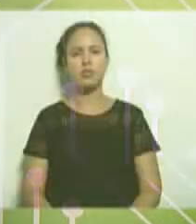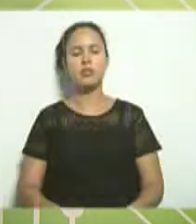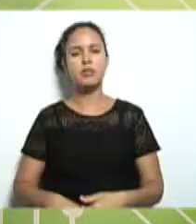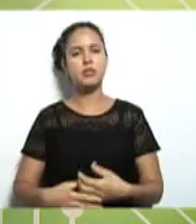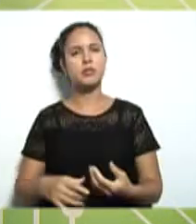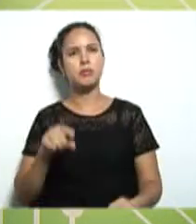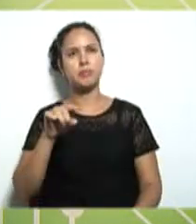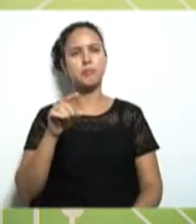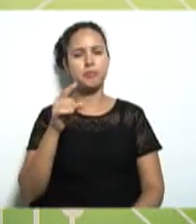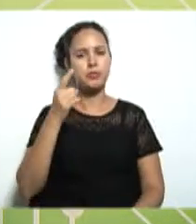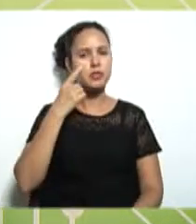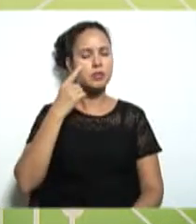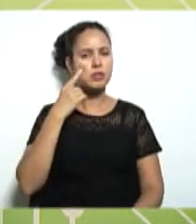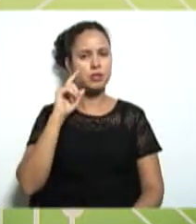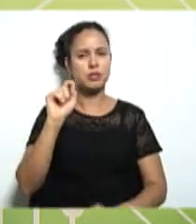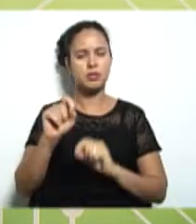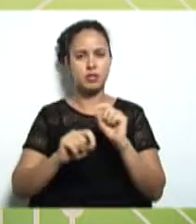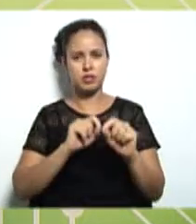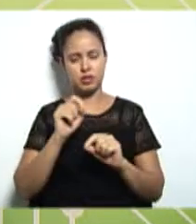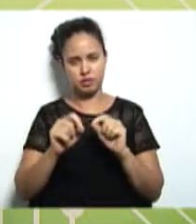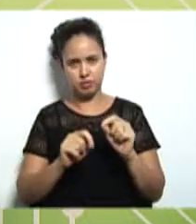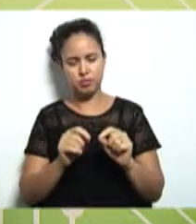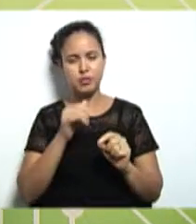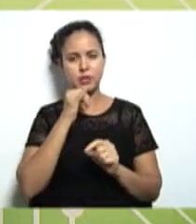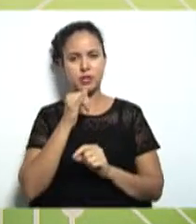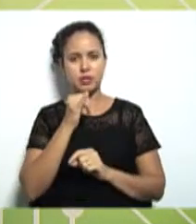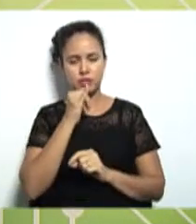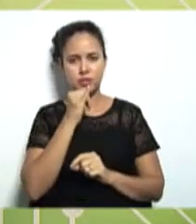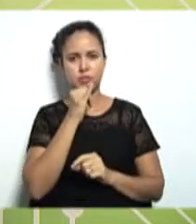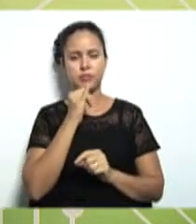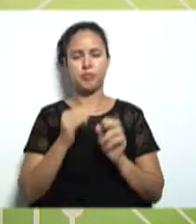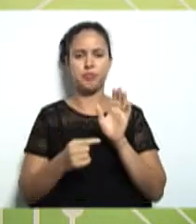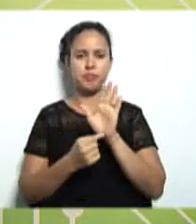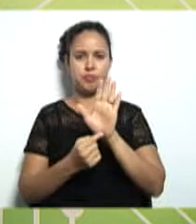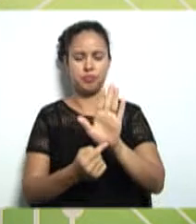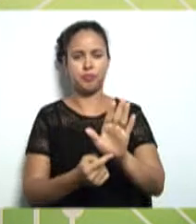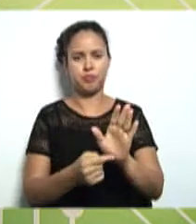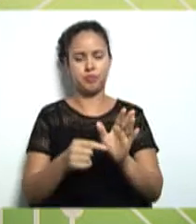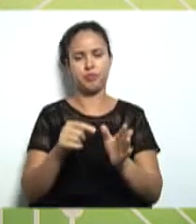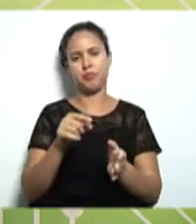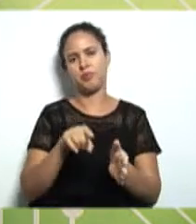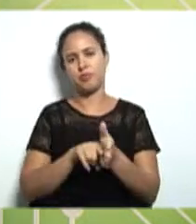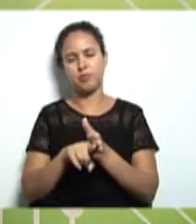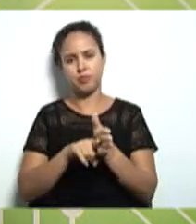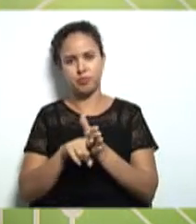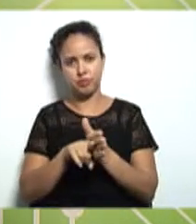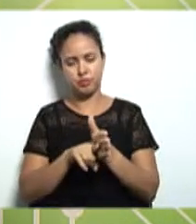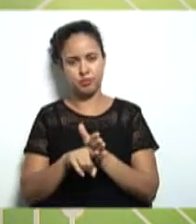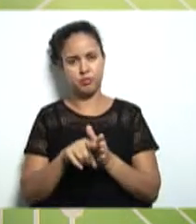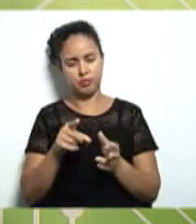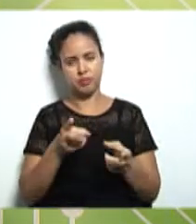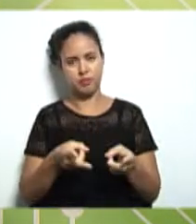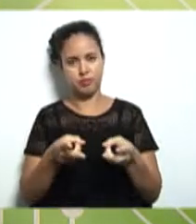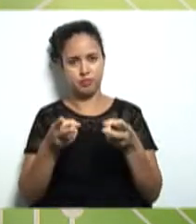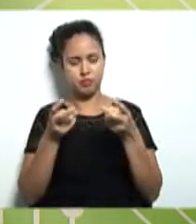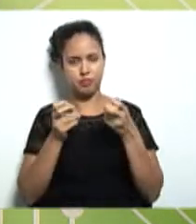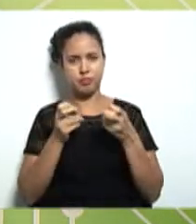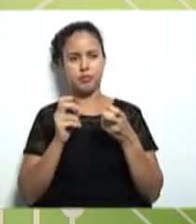Vamos então, professora, nessa simulação de apresentação de pesquisa, né? Vocês viram? O que aconteceu com